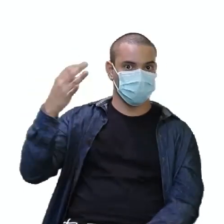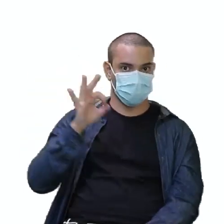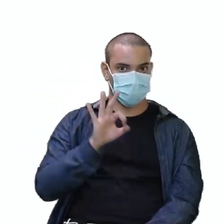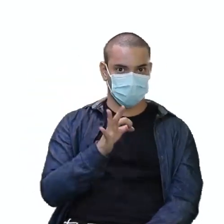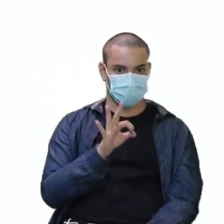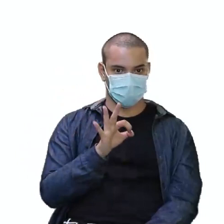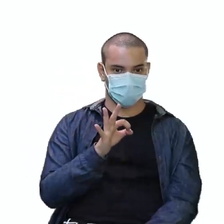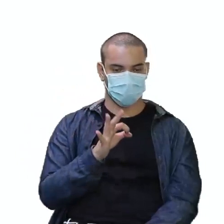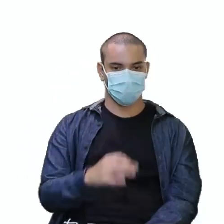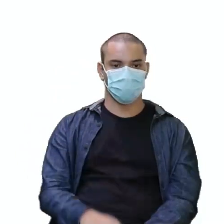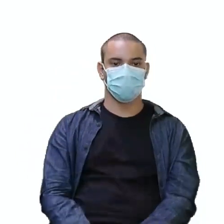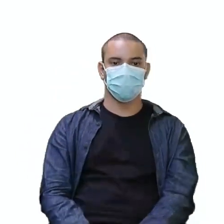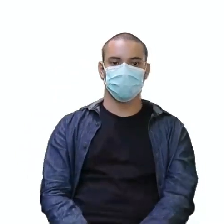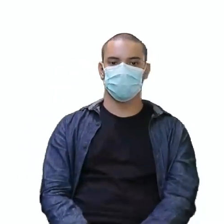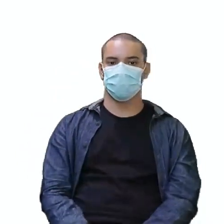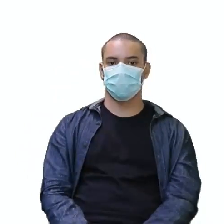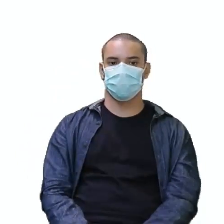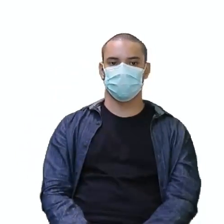2,